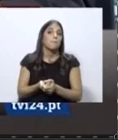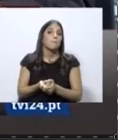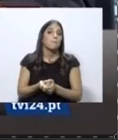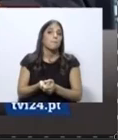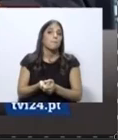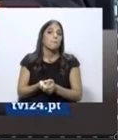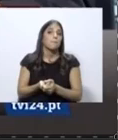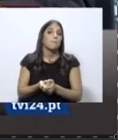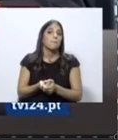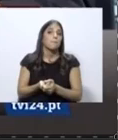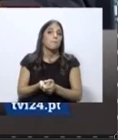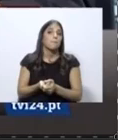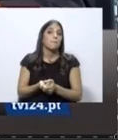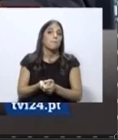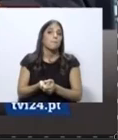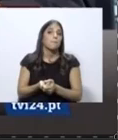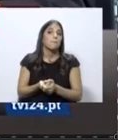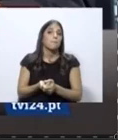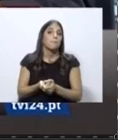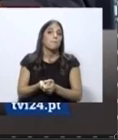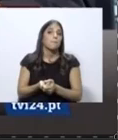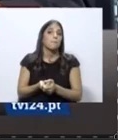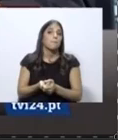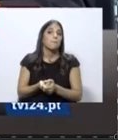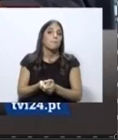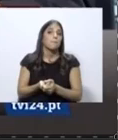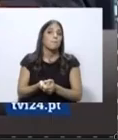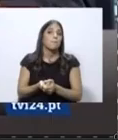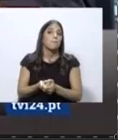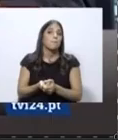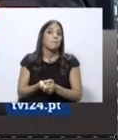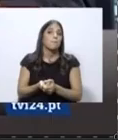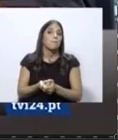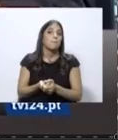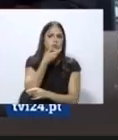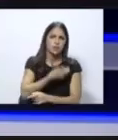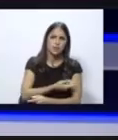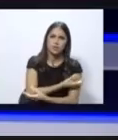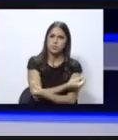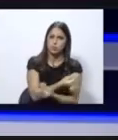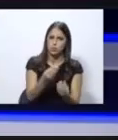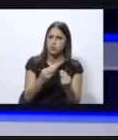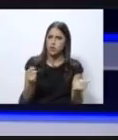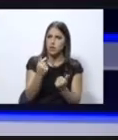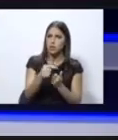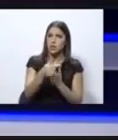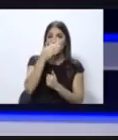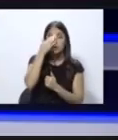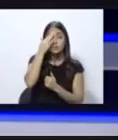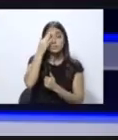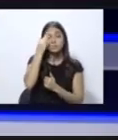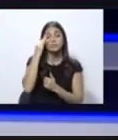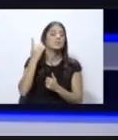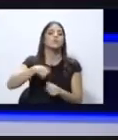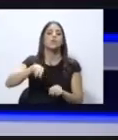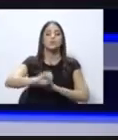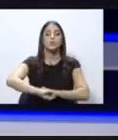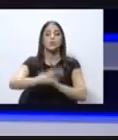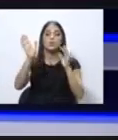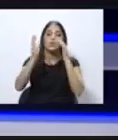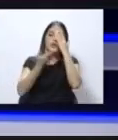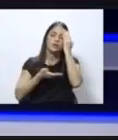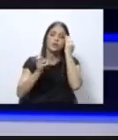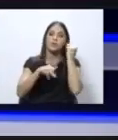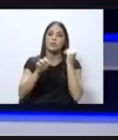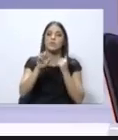Não me parece que seja o caso de Viviano, é um guarda-redes com muita experiência, um guarda-redes com qualidade. Vamos só concluir, Diogo Faria, antes